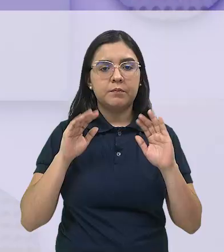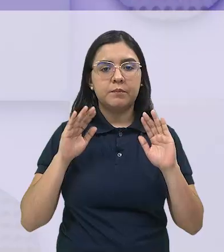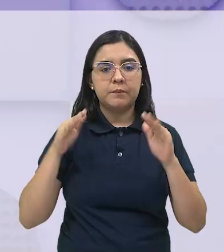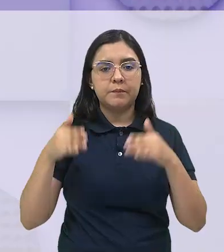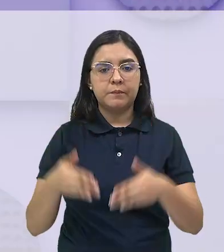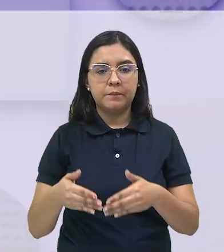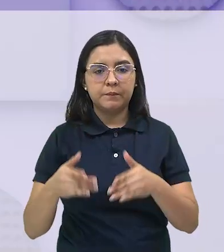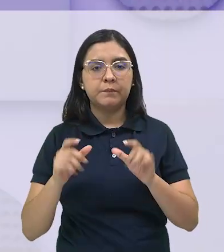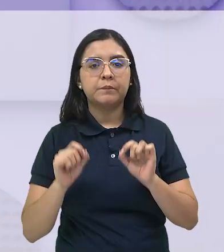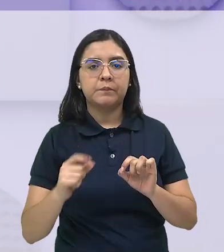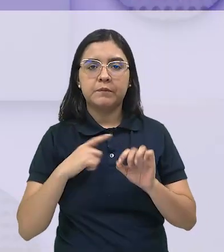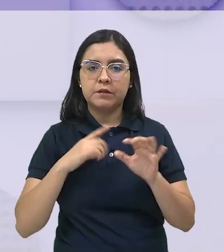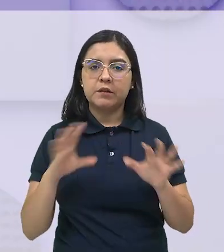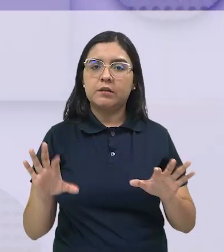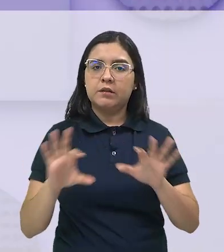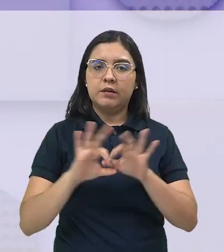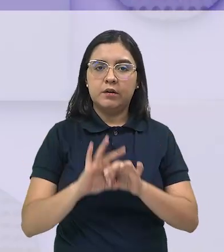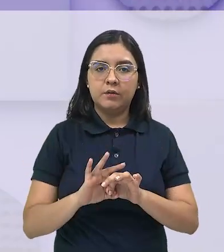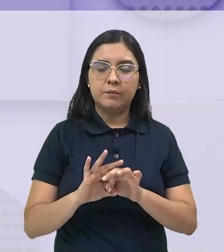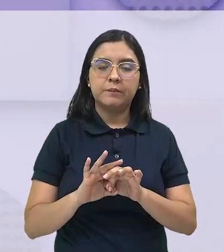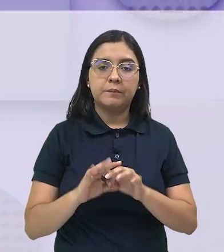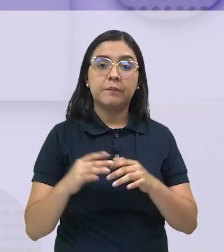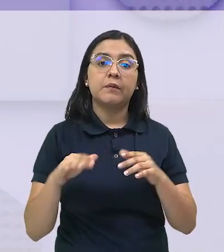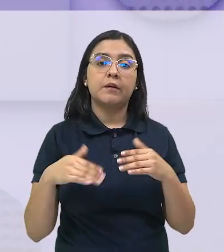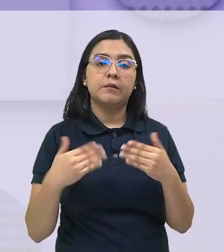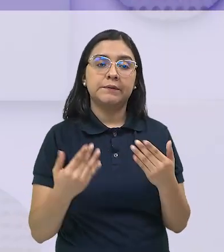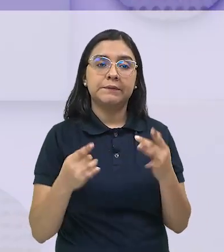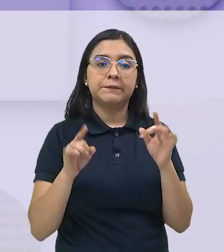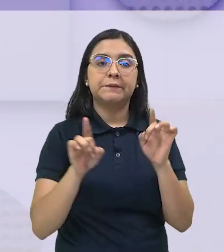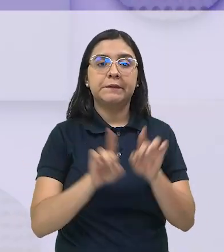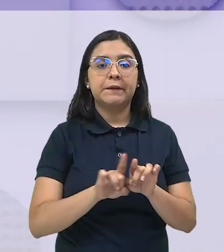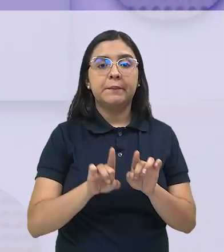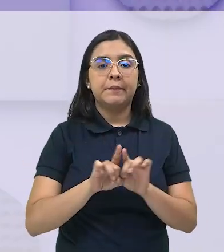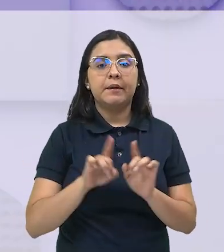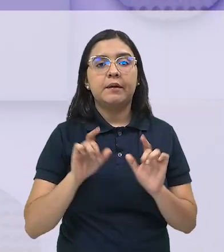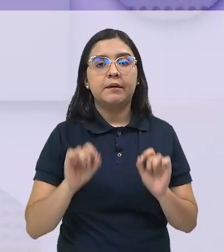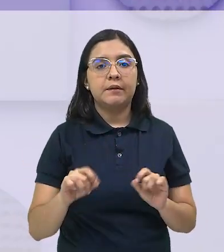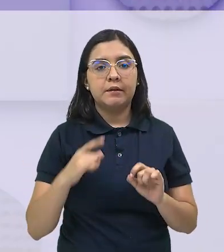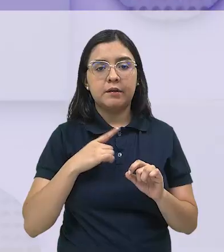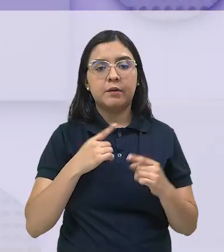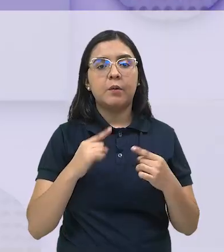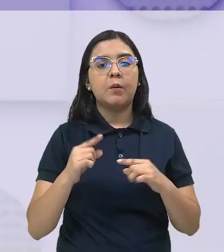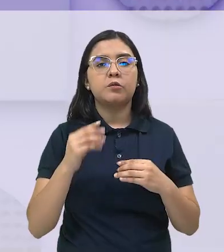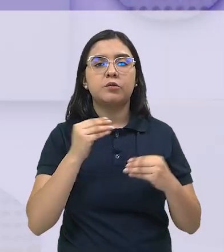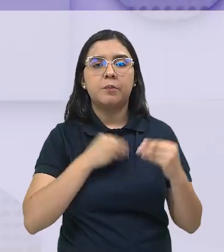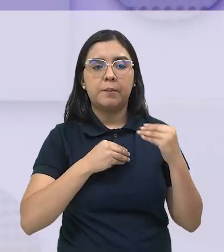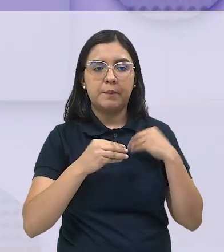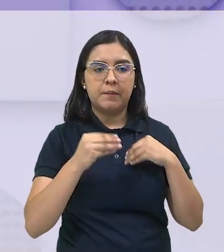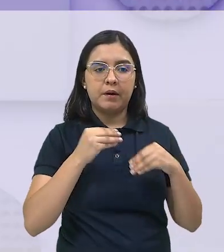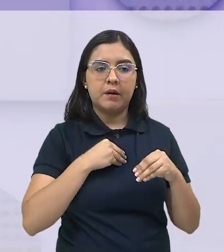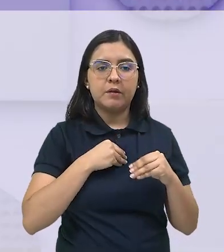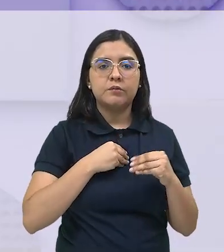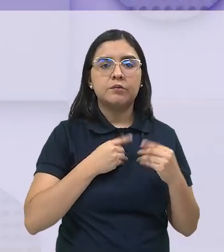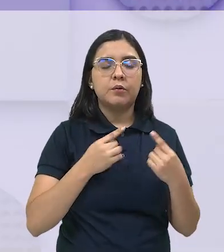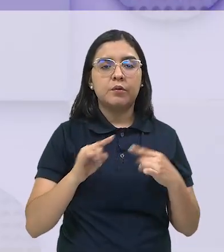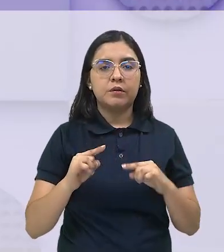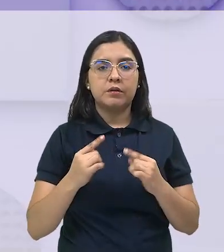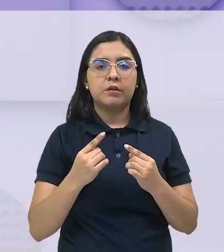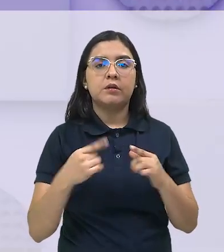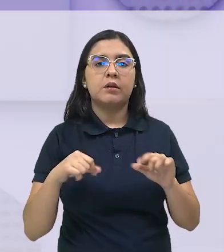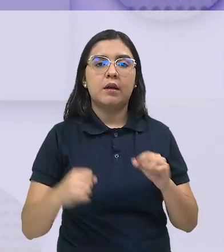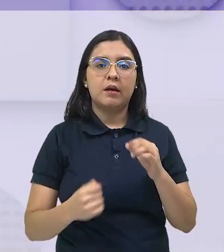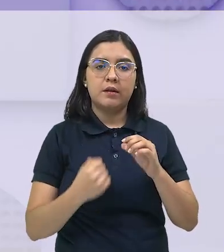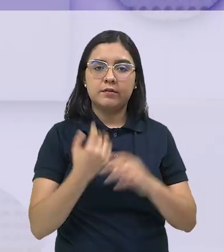ecologia integral e também ele vai condenar os pecados ecológicos, os pecados